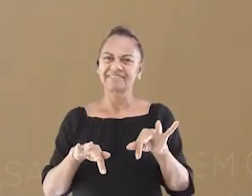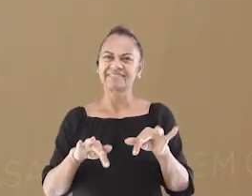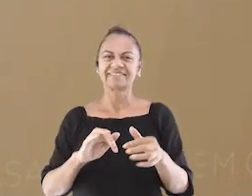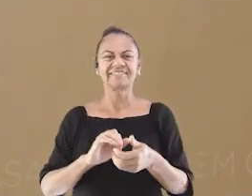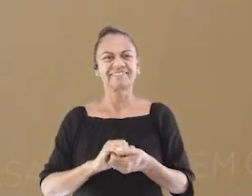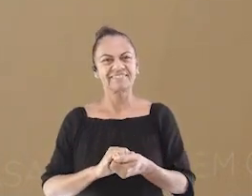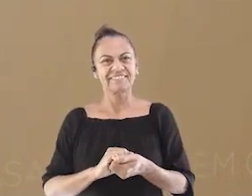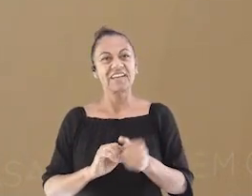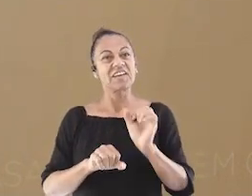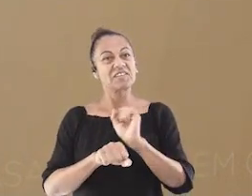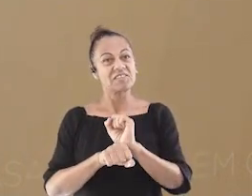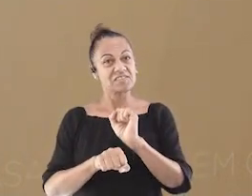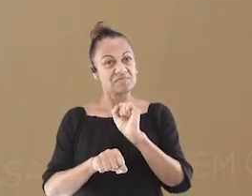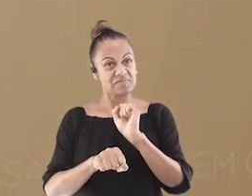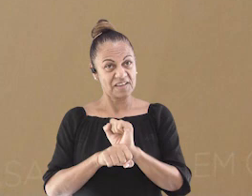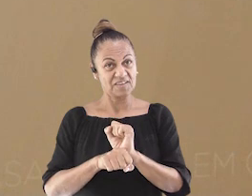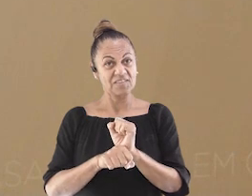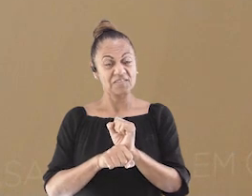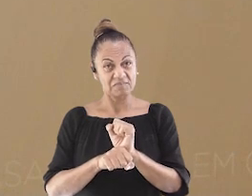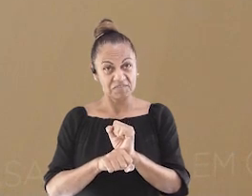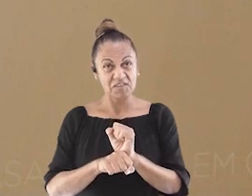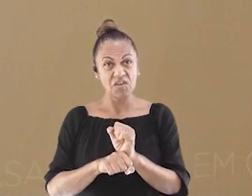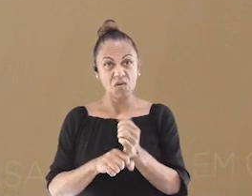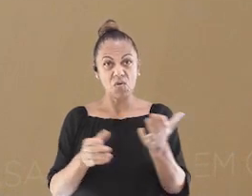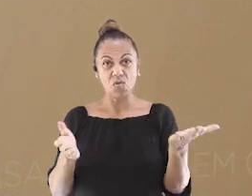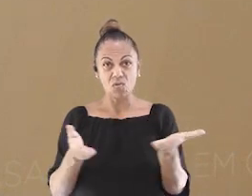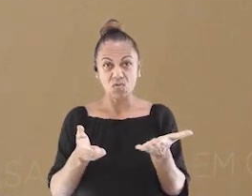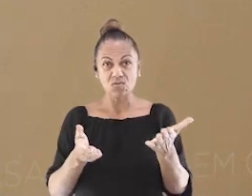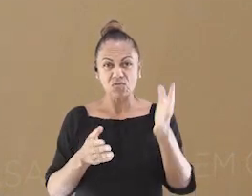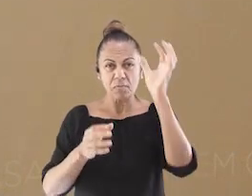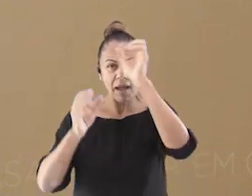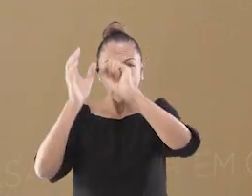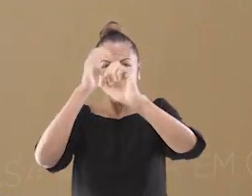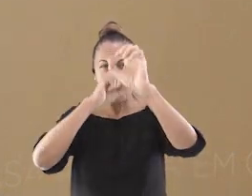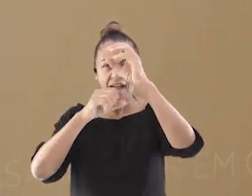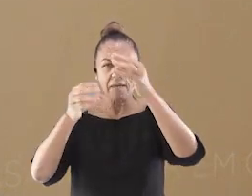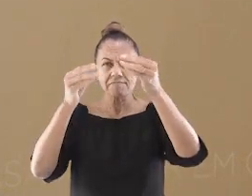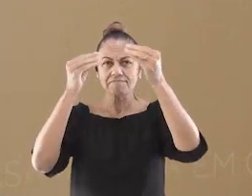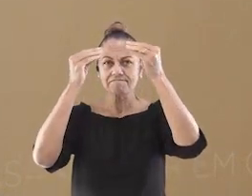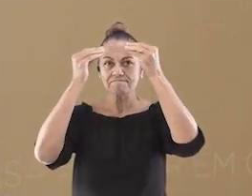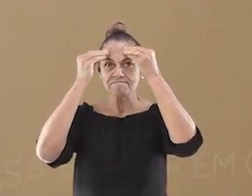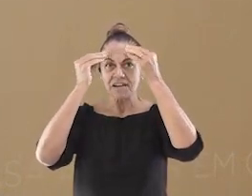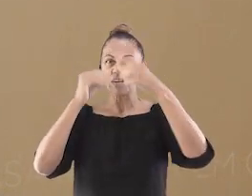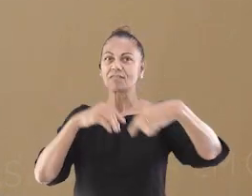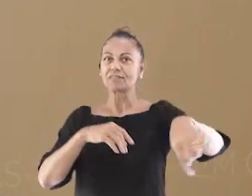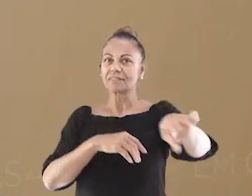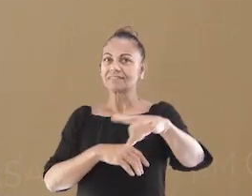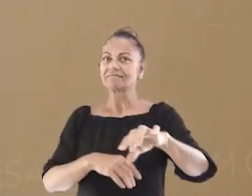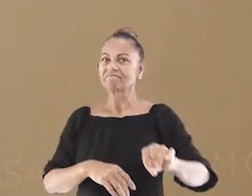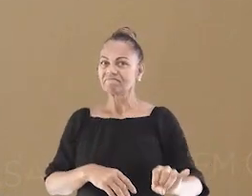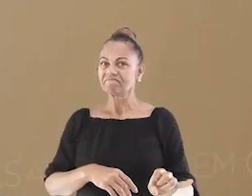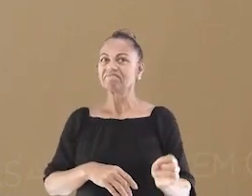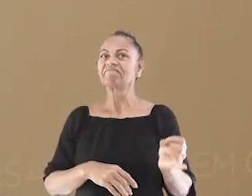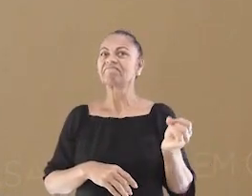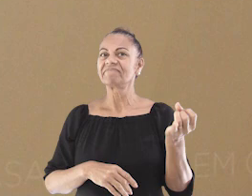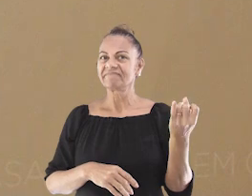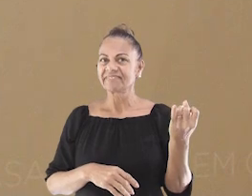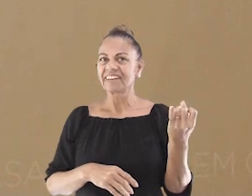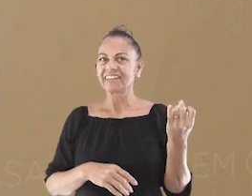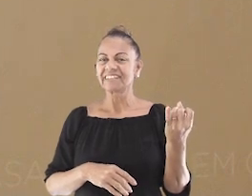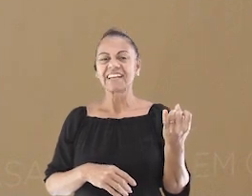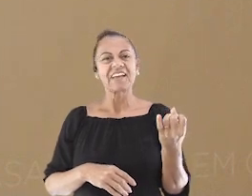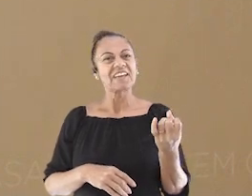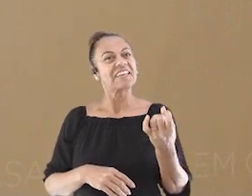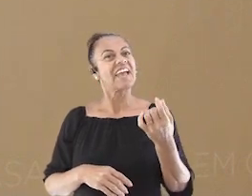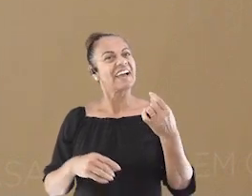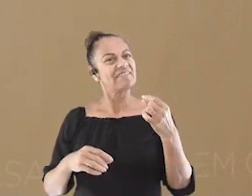de nossa aula. Esperamos que essa aula tenha sido muito proveitosa para você, assim como foi